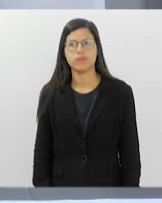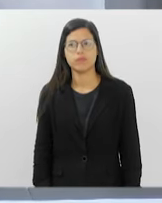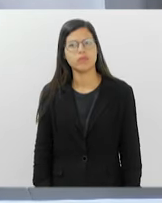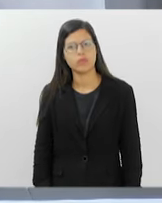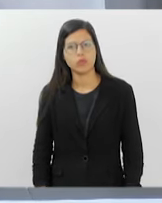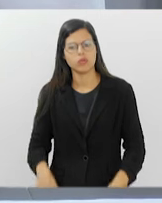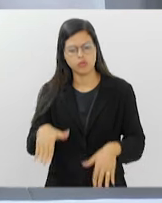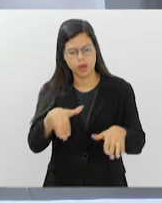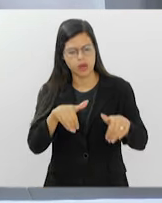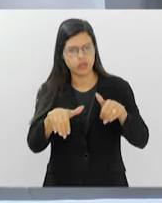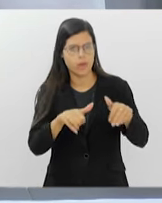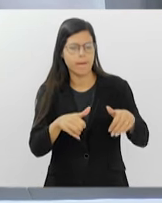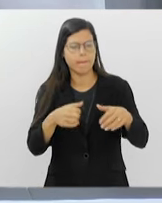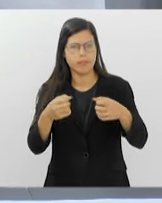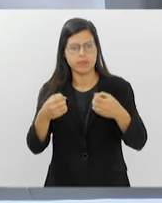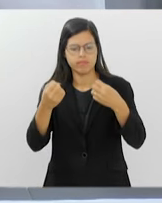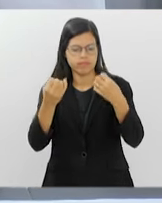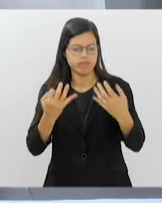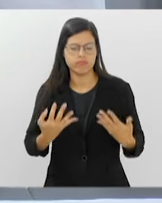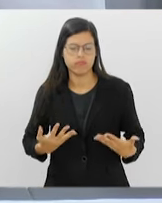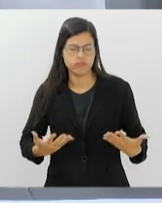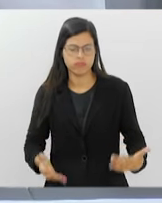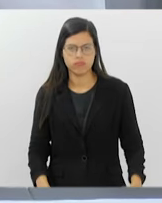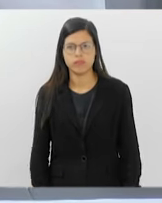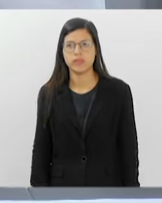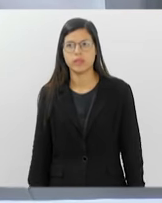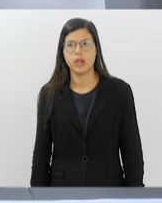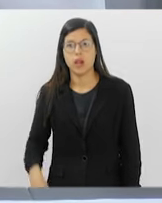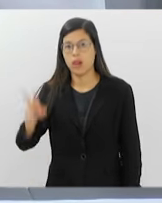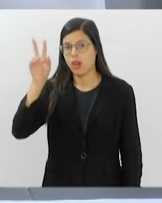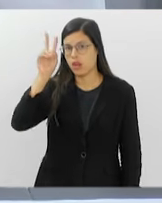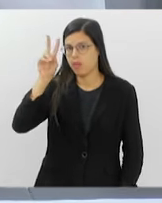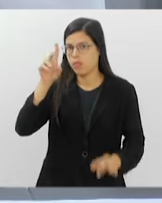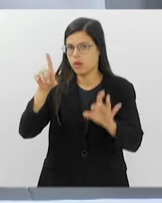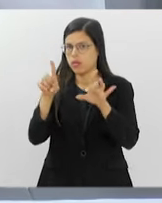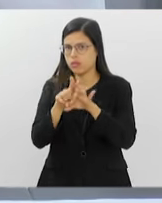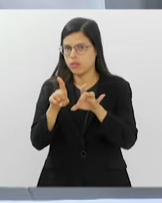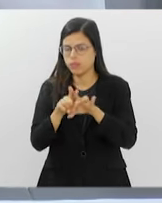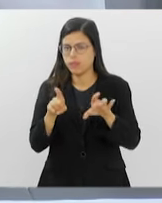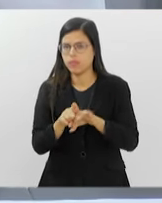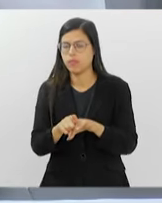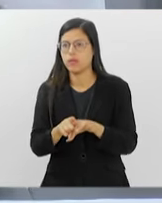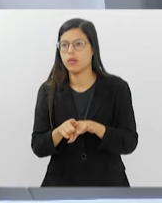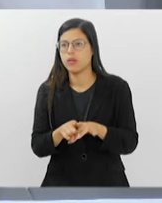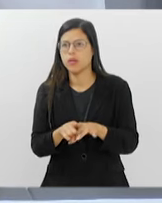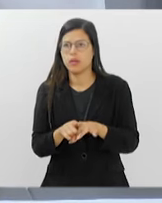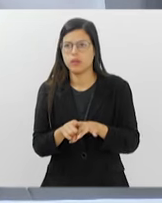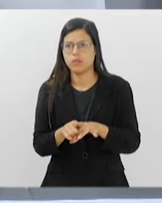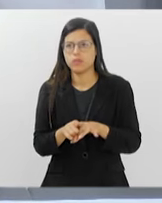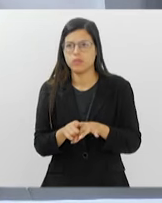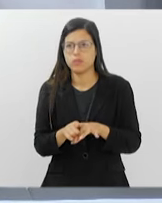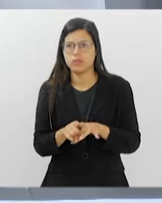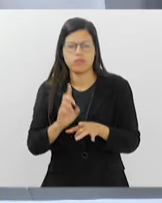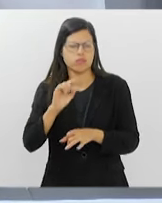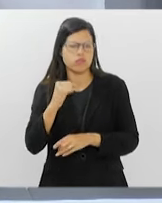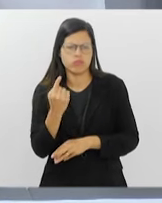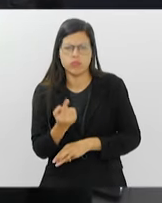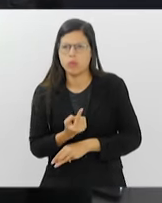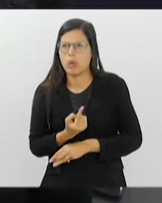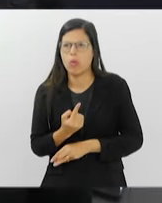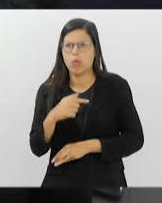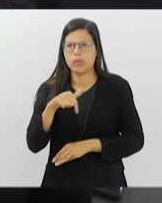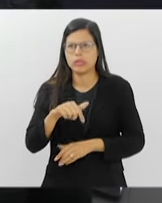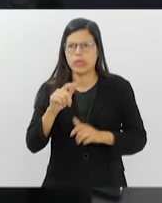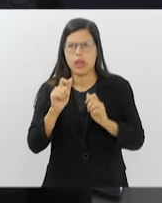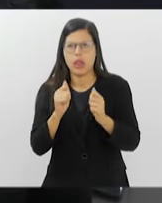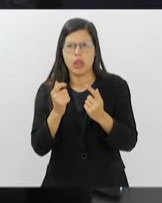explicações eh lembrar também que nenhum de nós aqui essa casa não é